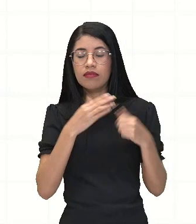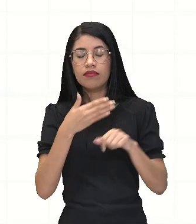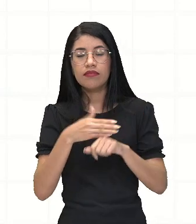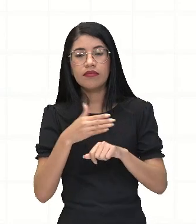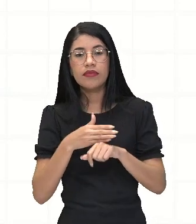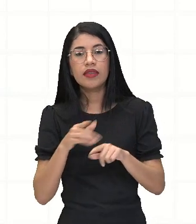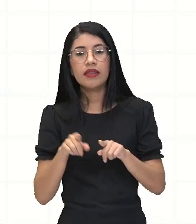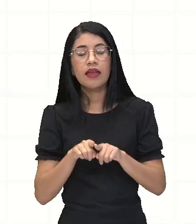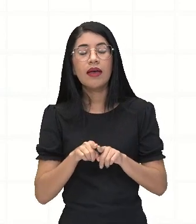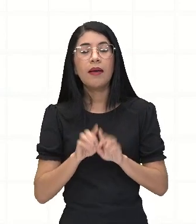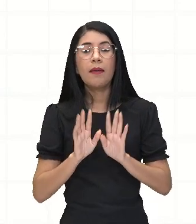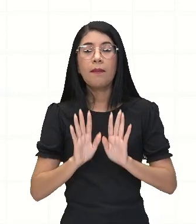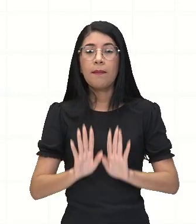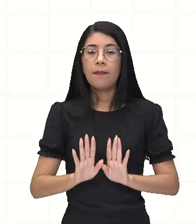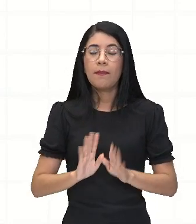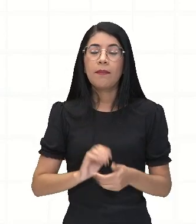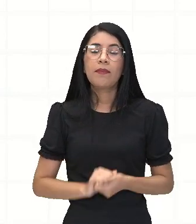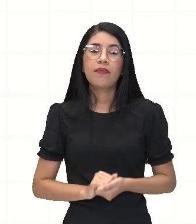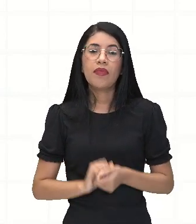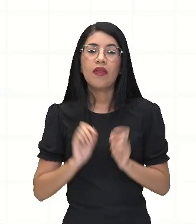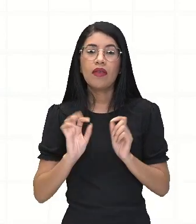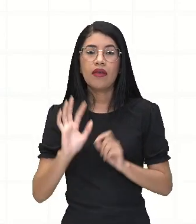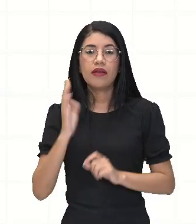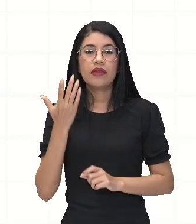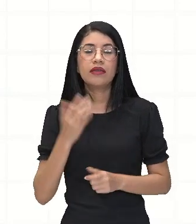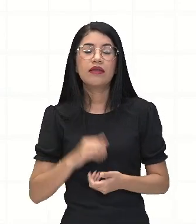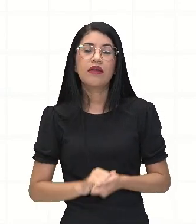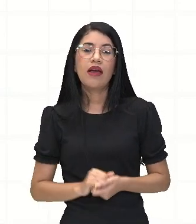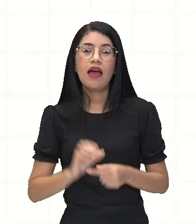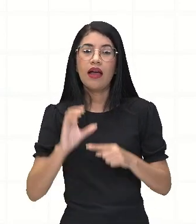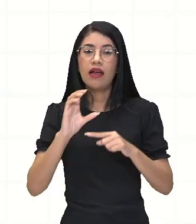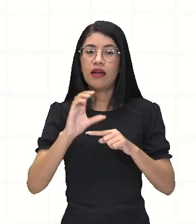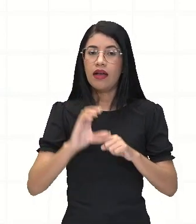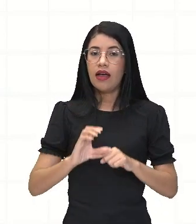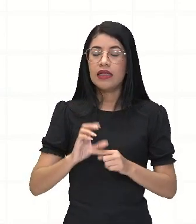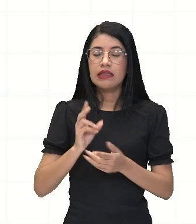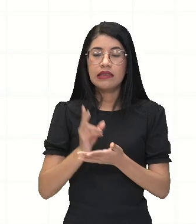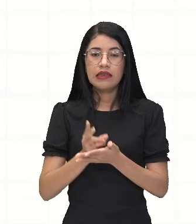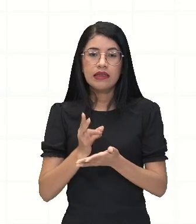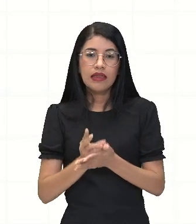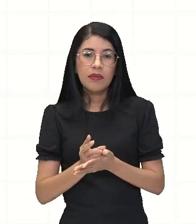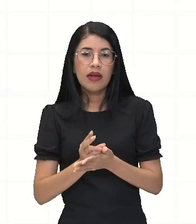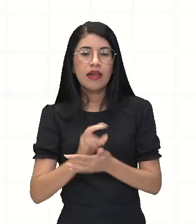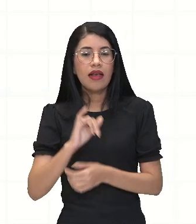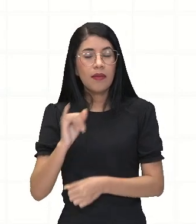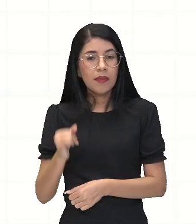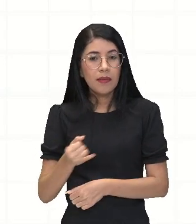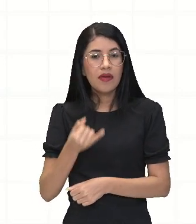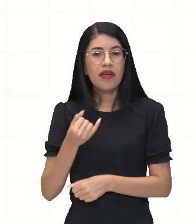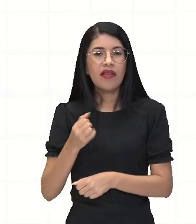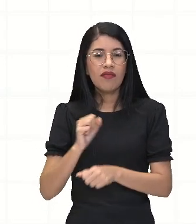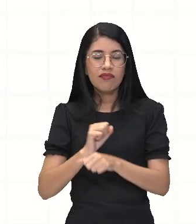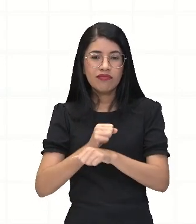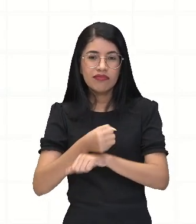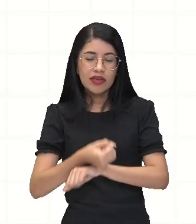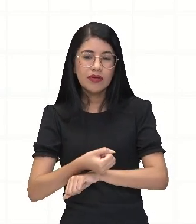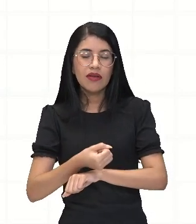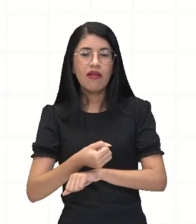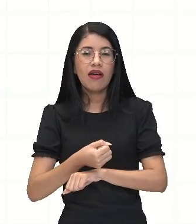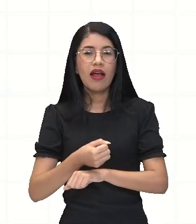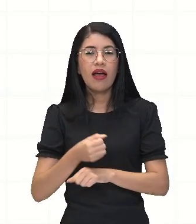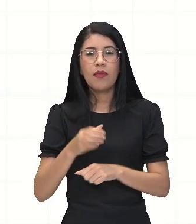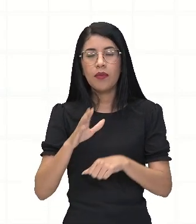No entanto, esses capitães frequentemente acabavam explorando os nativos para o seu próprio